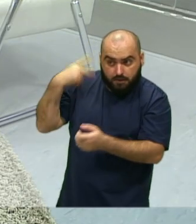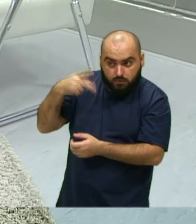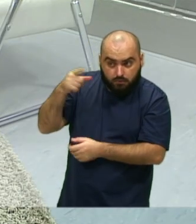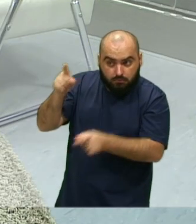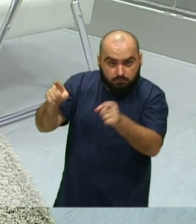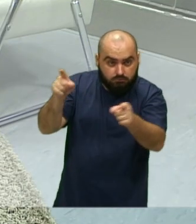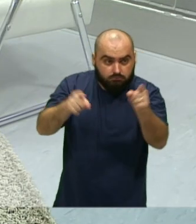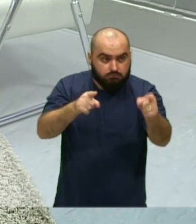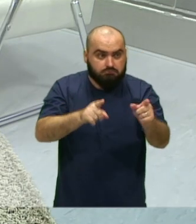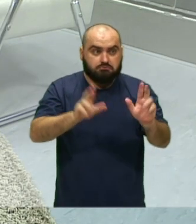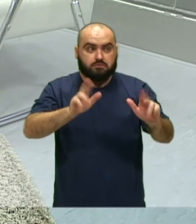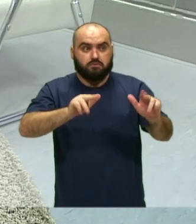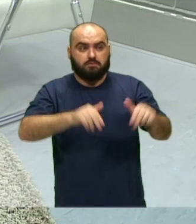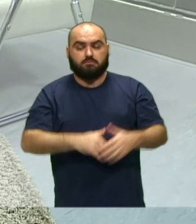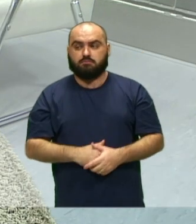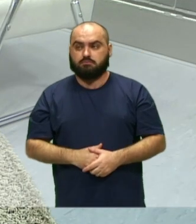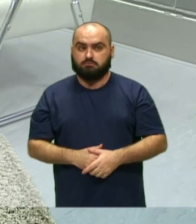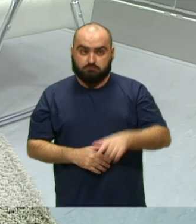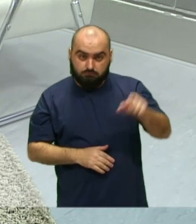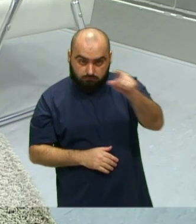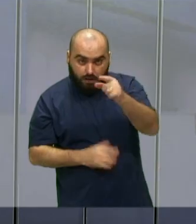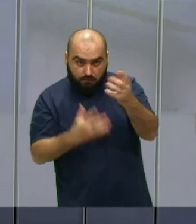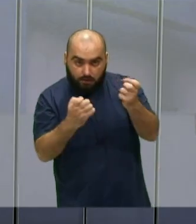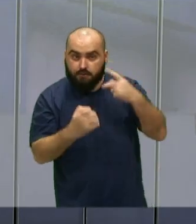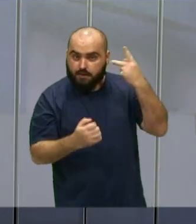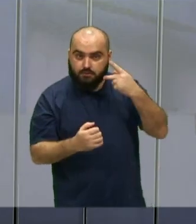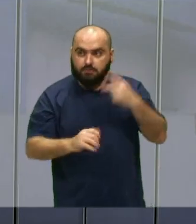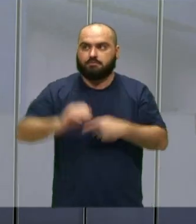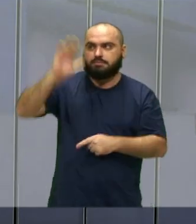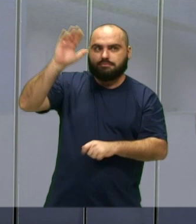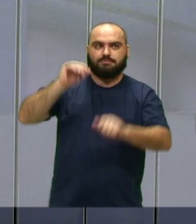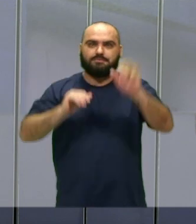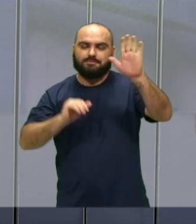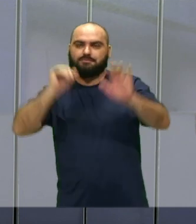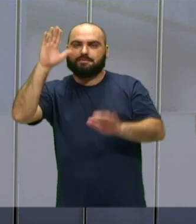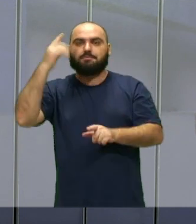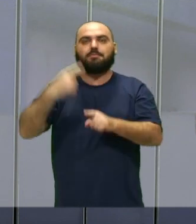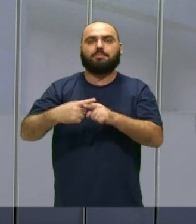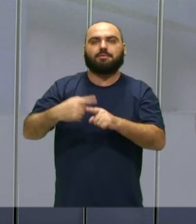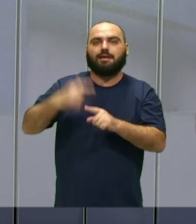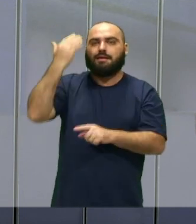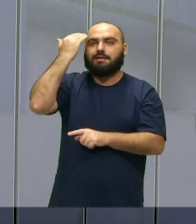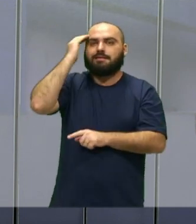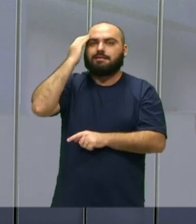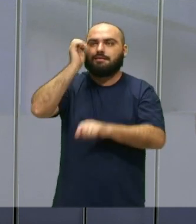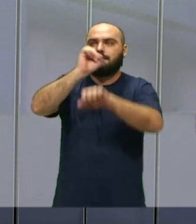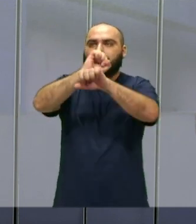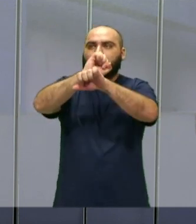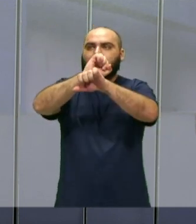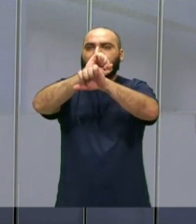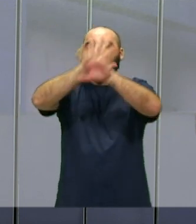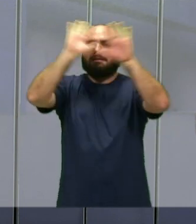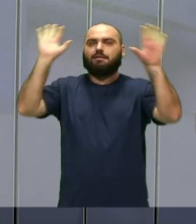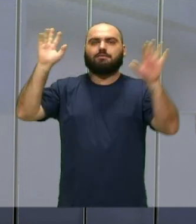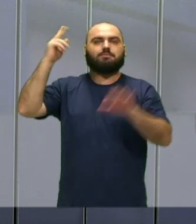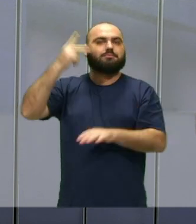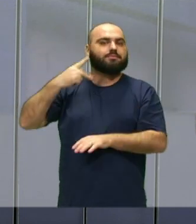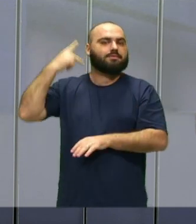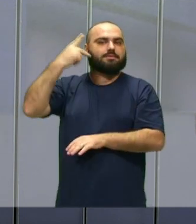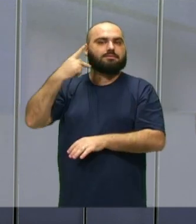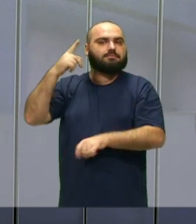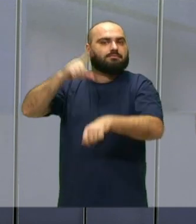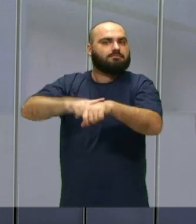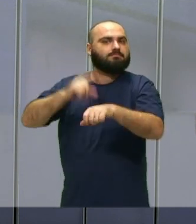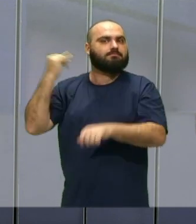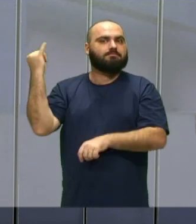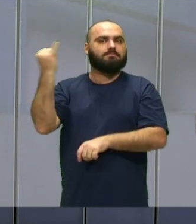Na hora de sair, depois eu sempre pergunto, alguém mais quer ser vereadora? Daí elas já levantam a mão, porque elas entendem, elas passam a entender que política é um processo importante e um processo